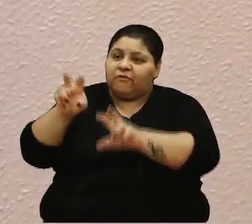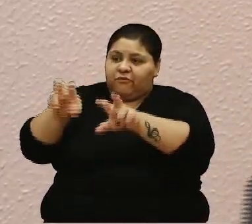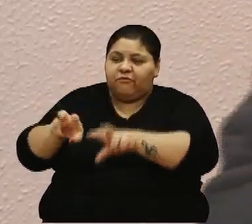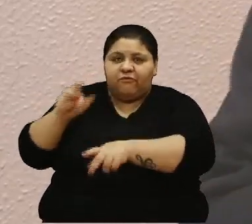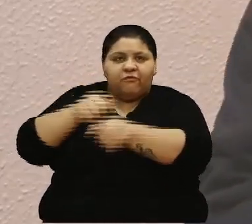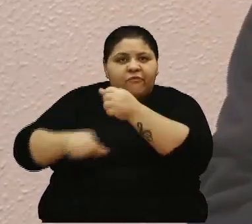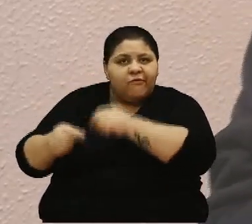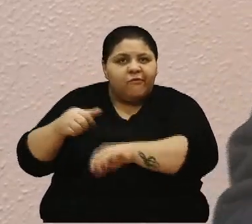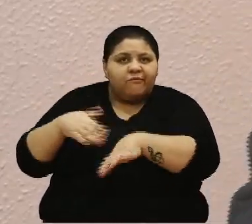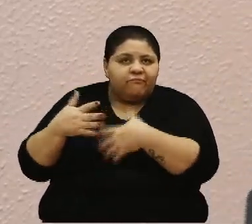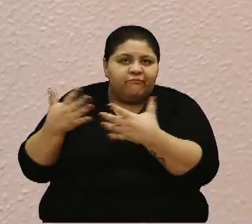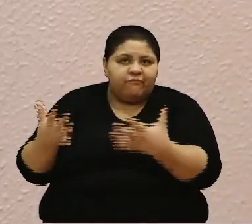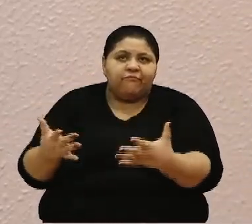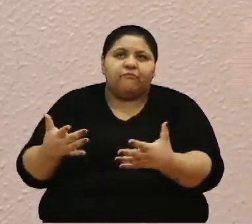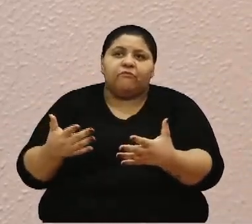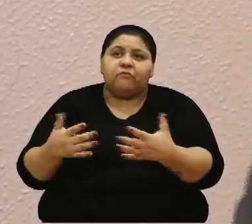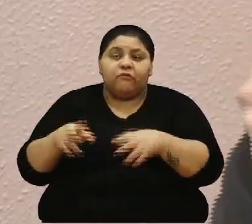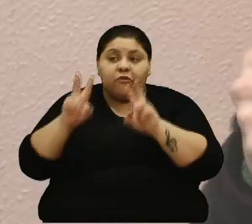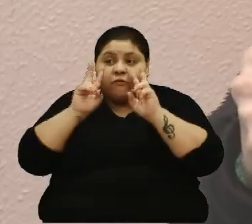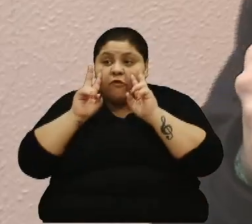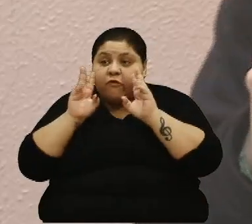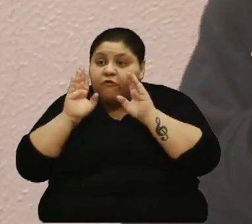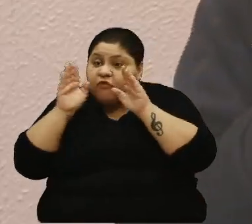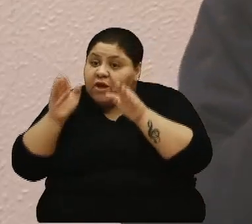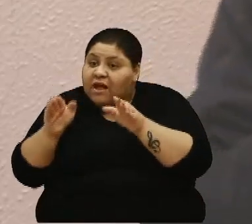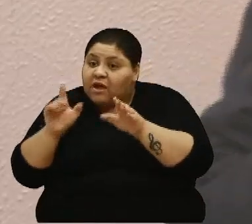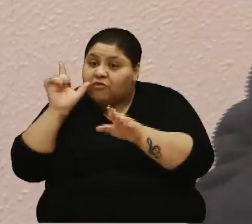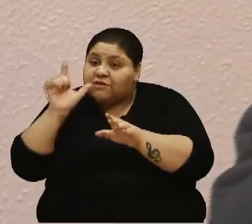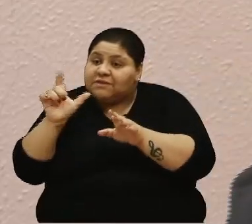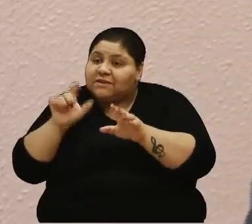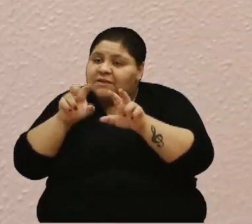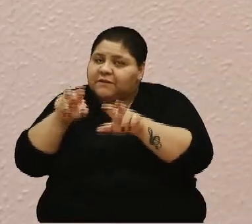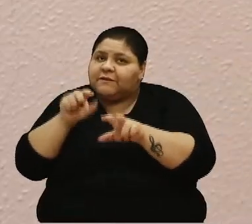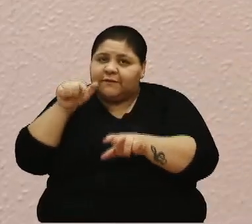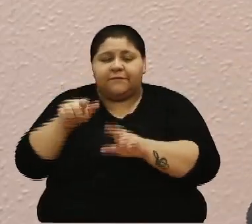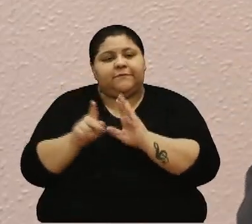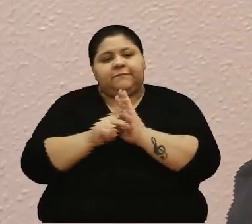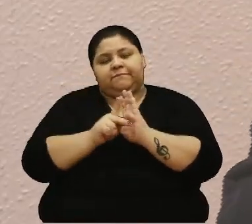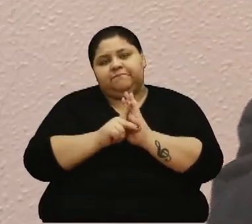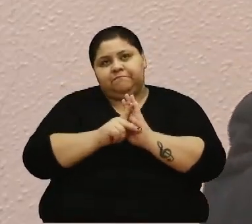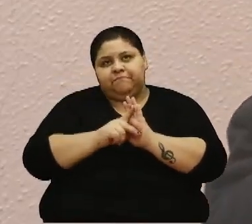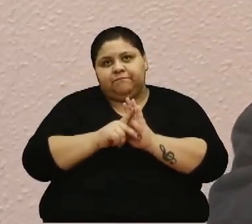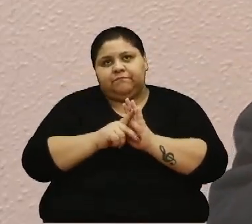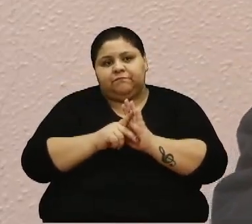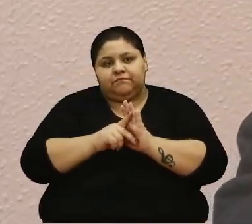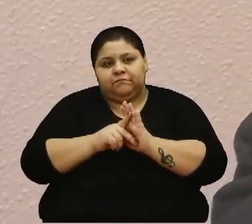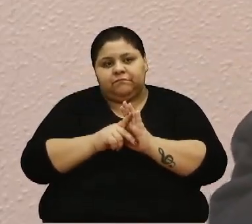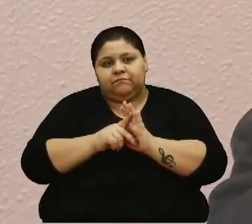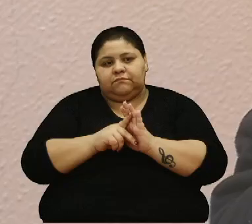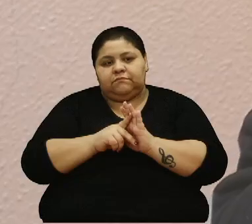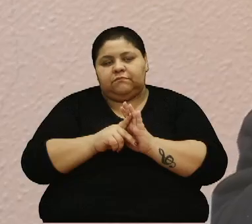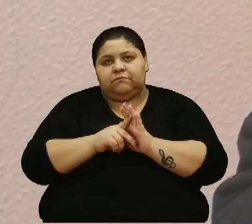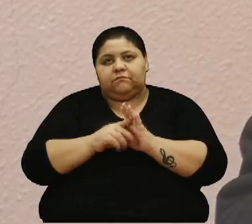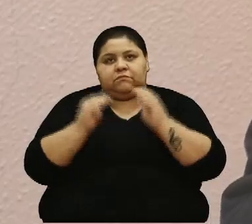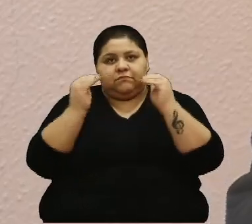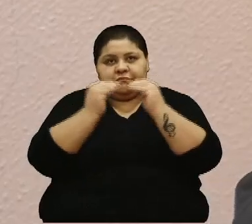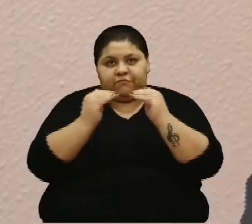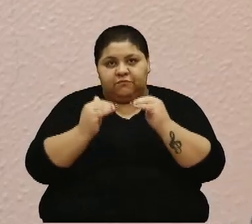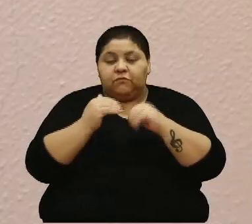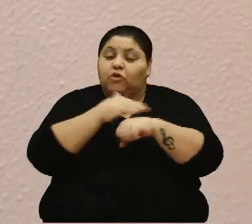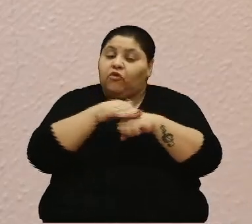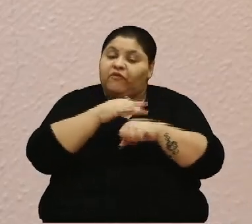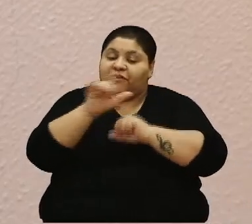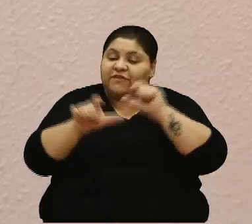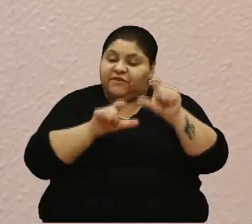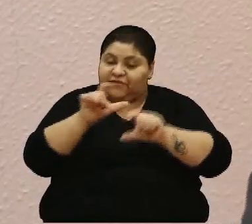da agricultura, enfim. Vamos olhar os interesses do agronegócio. Esse projeto, nobres colegas, dialogando com pessoas que